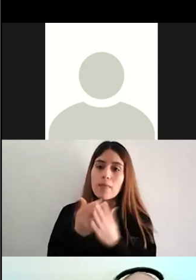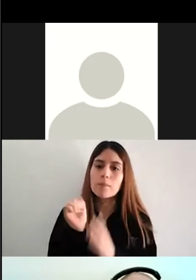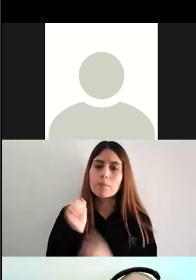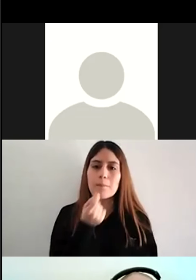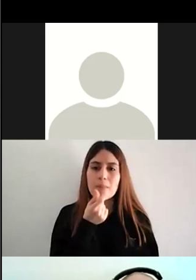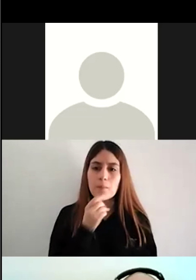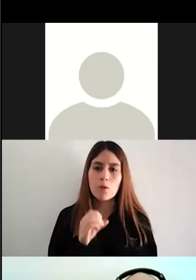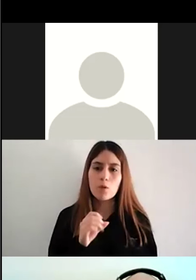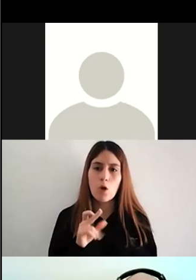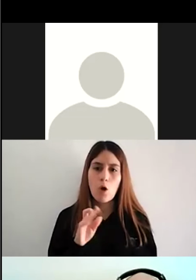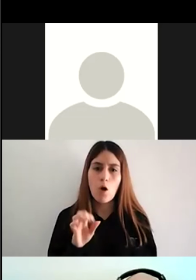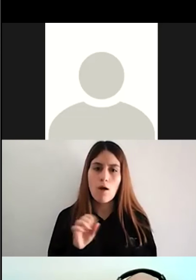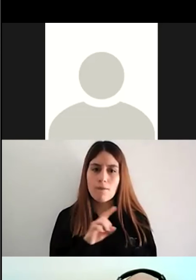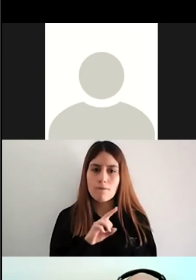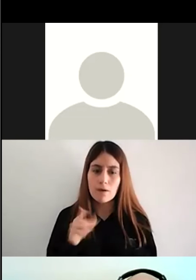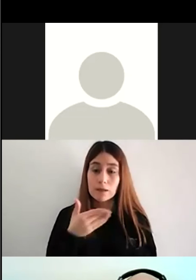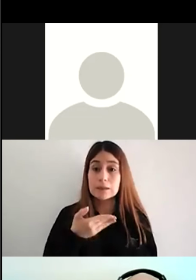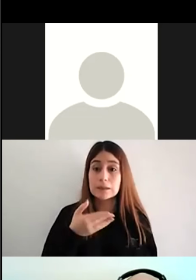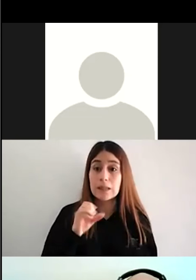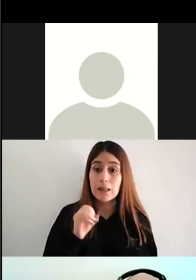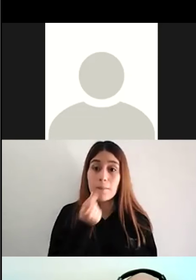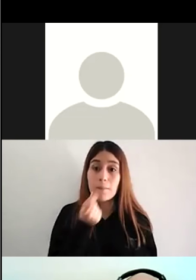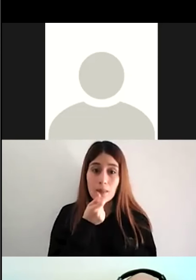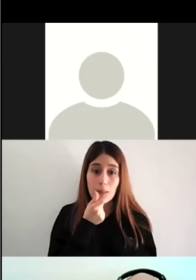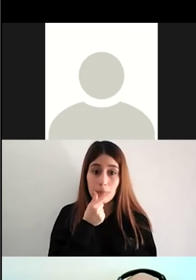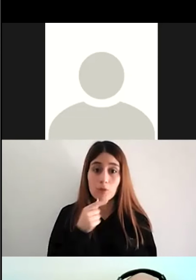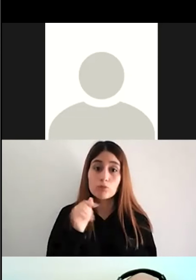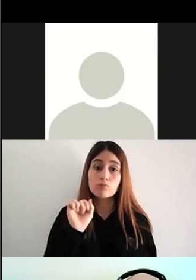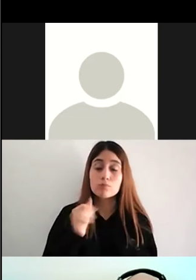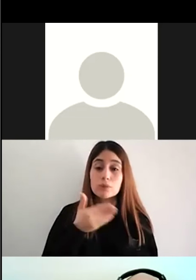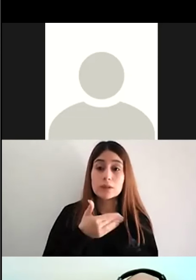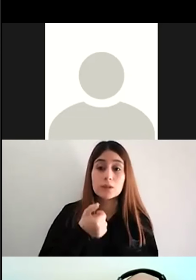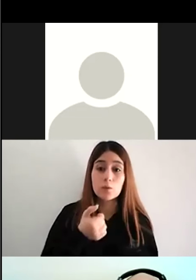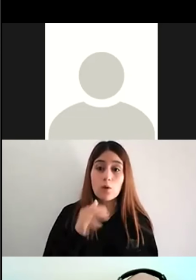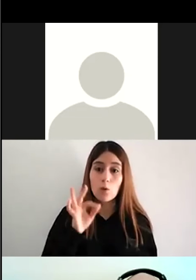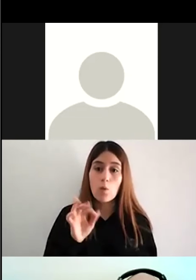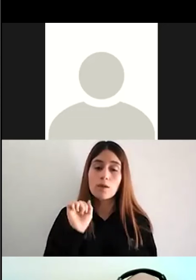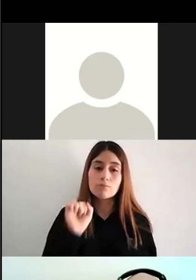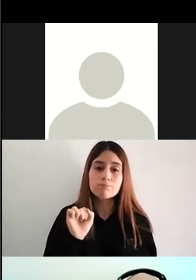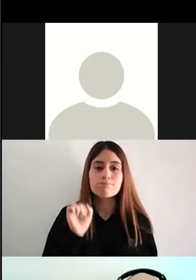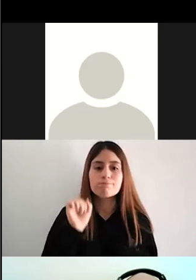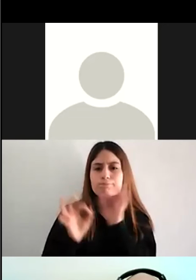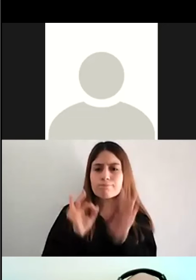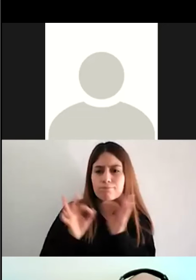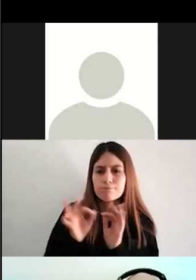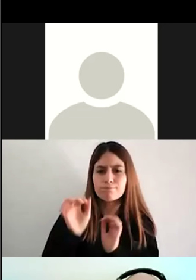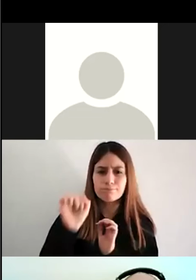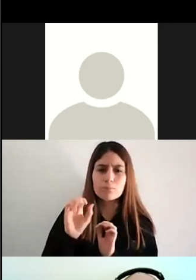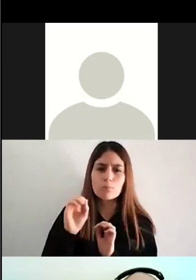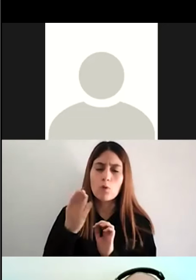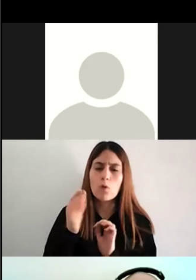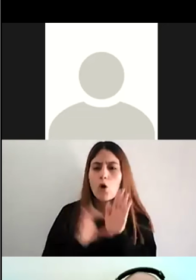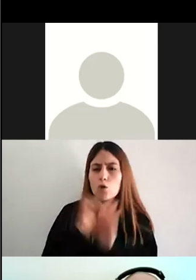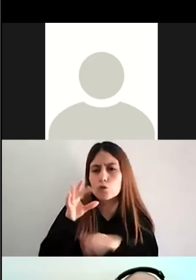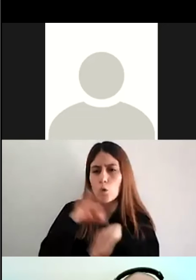a 170 medicamentos órfãos e para 154 indicações terapêuticas ou condições de doença